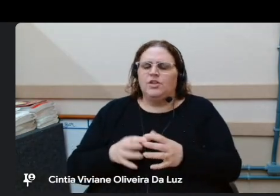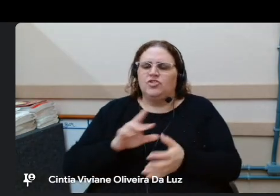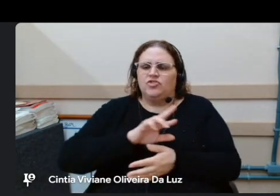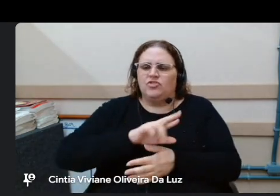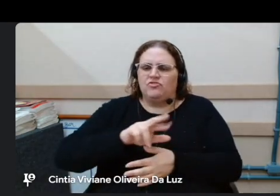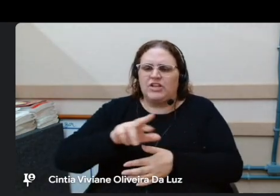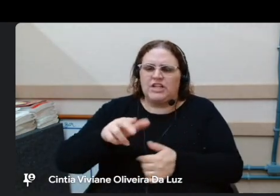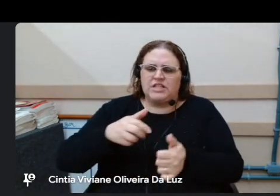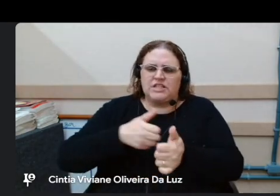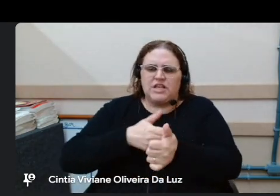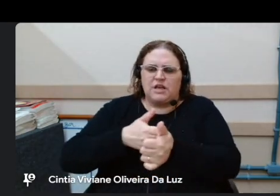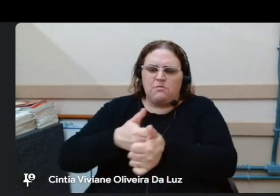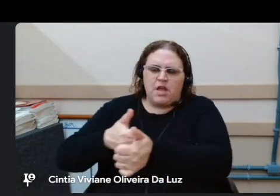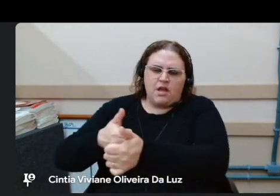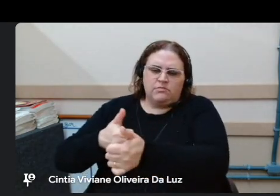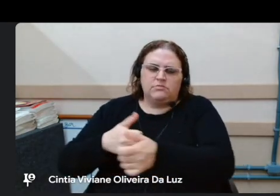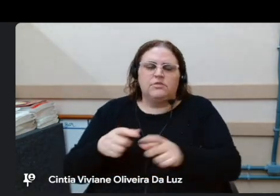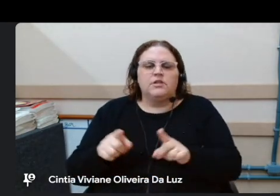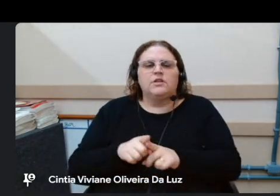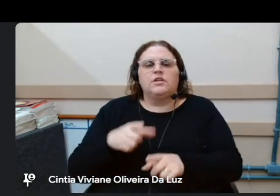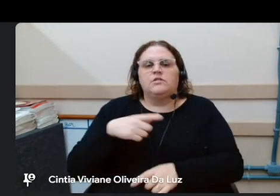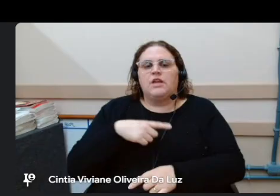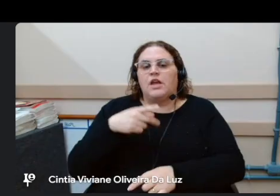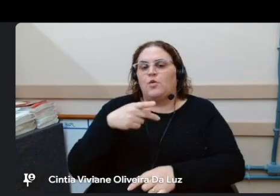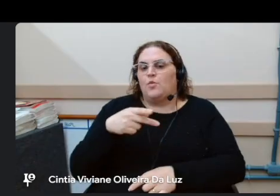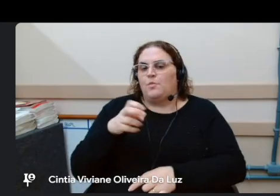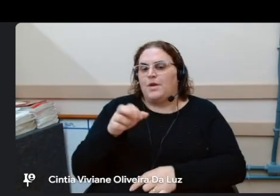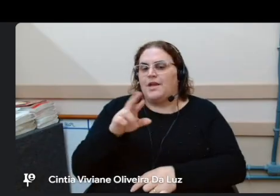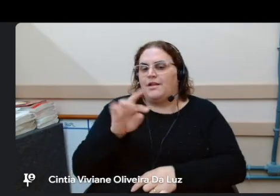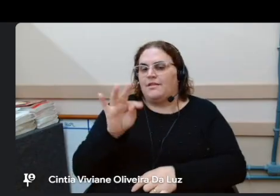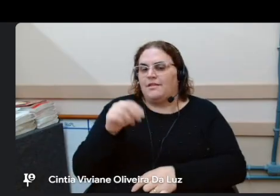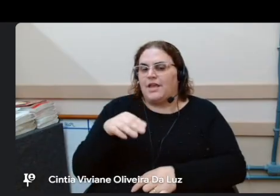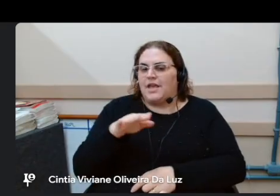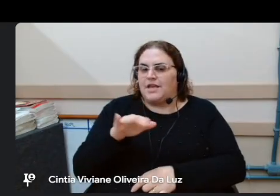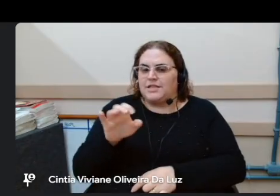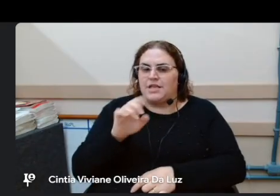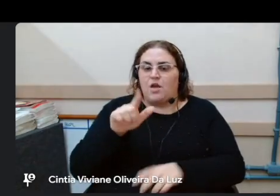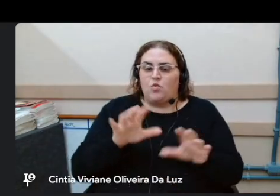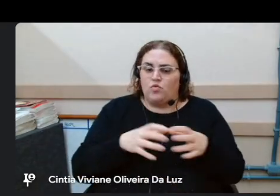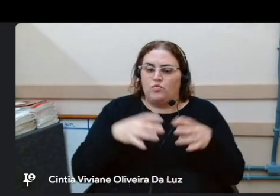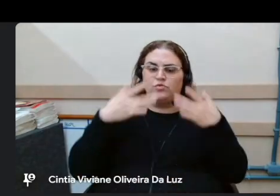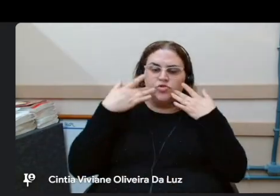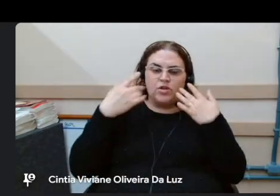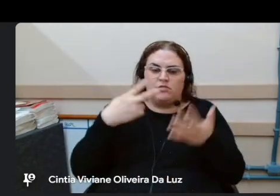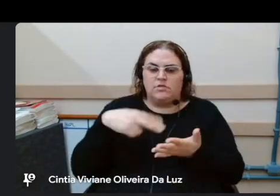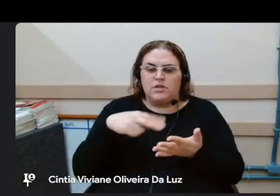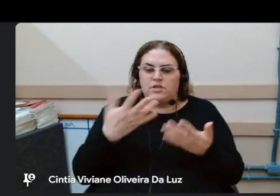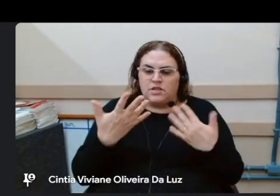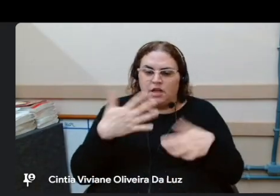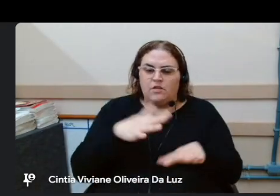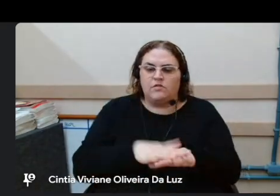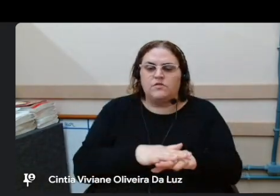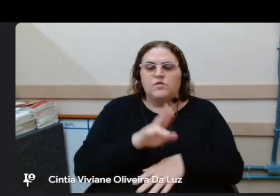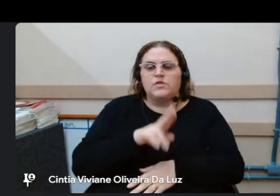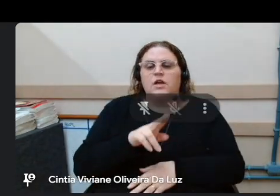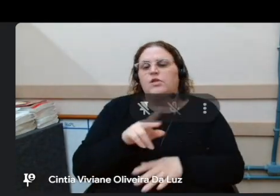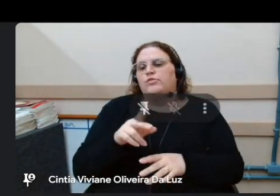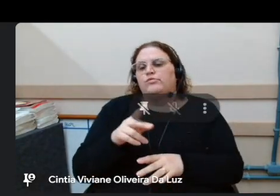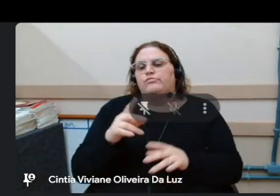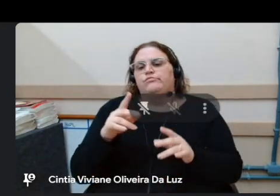grupos e e segmentos a gente tem o o pertence que é um grupo de teatro e dança